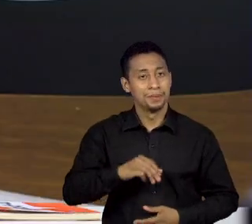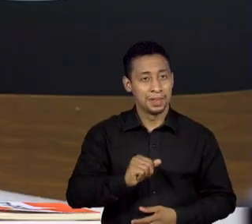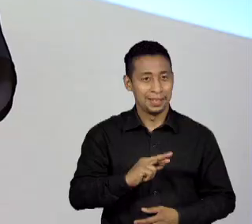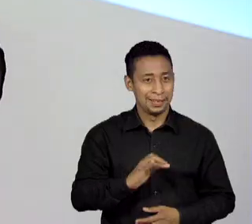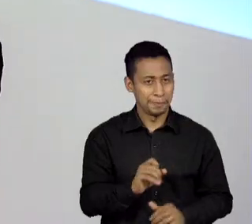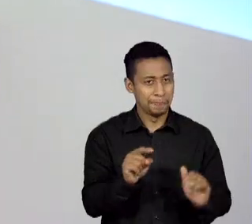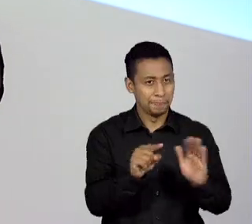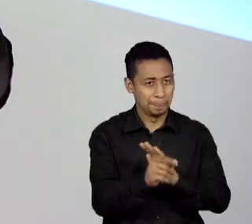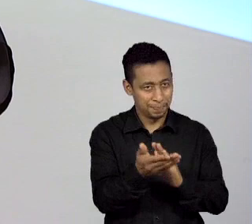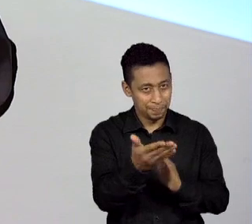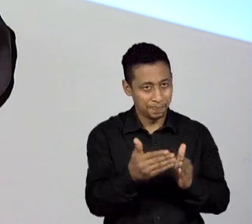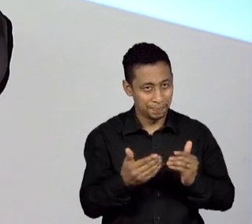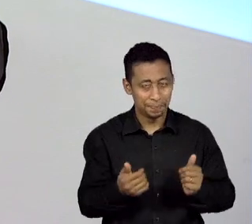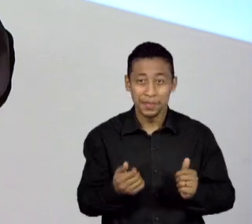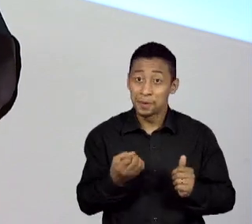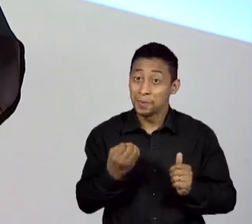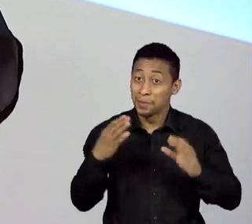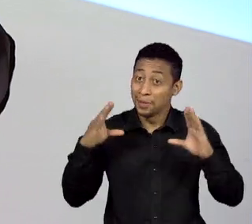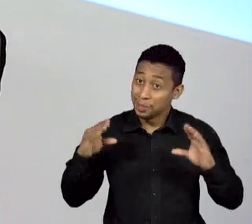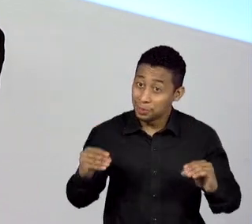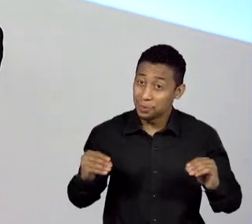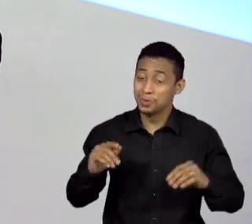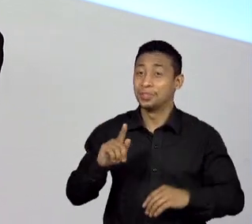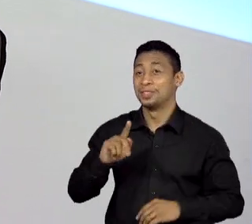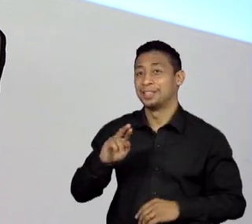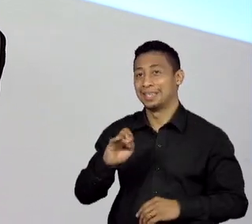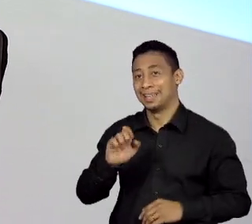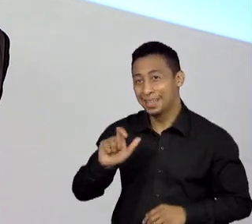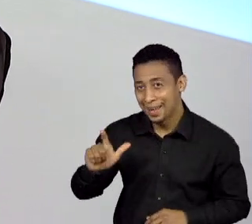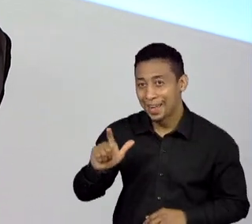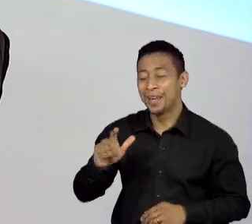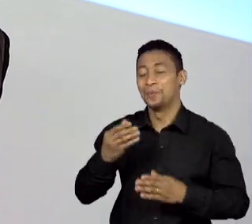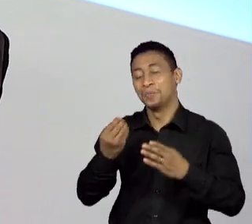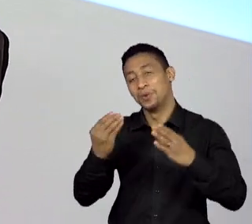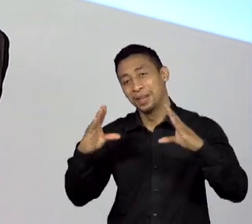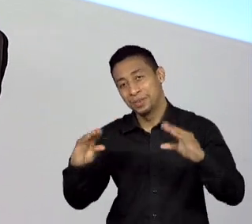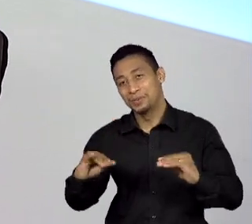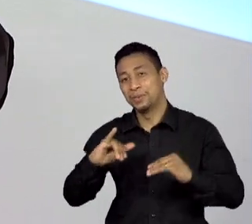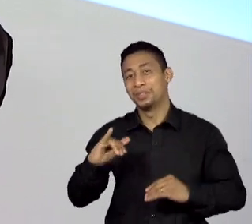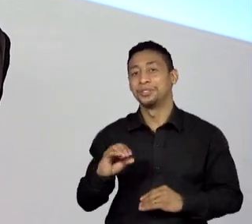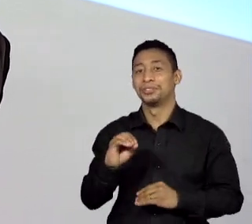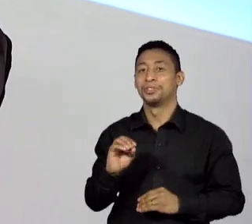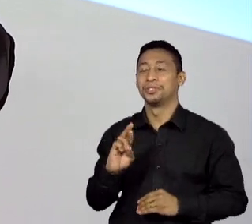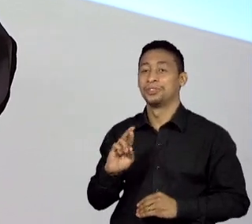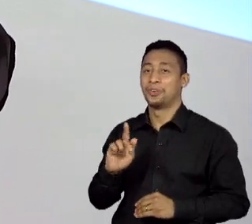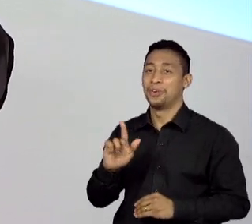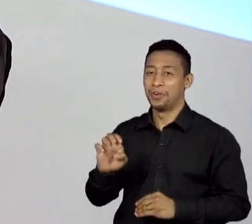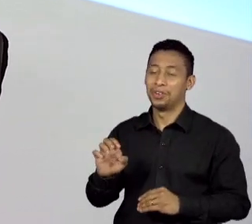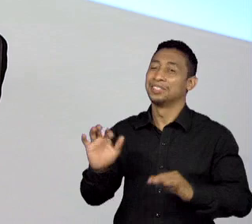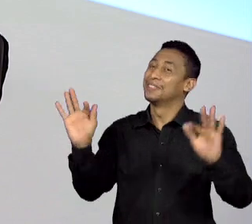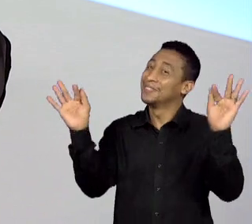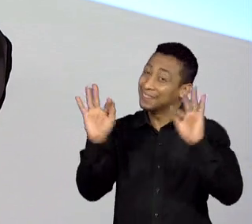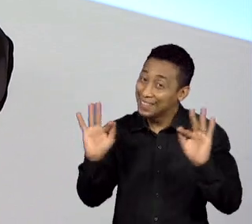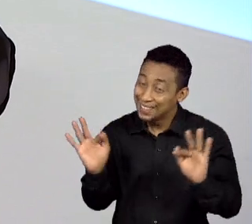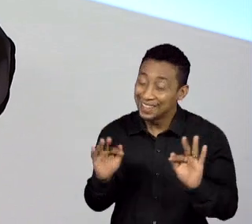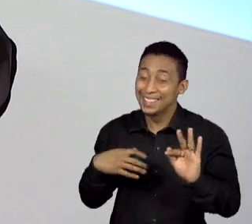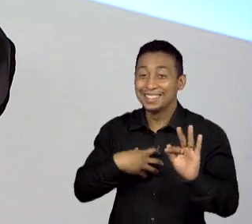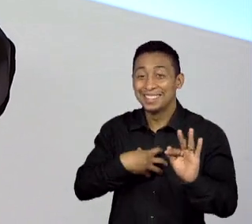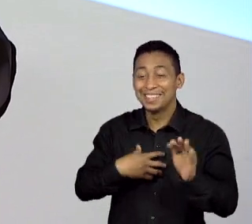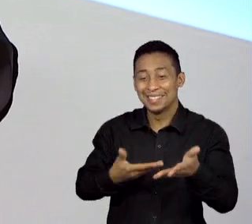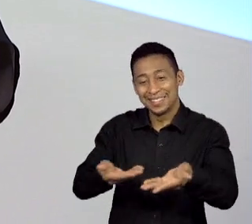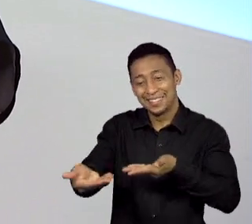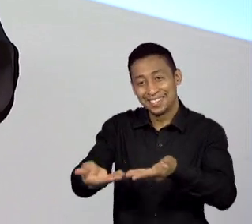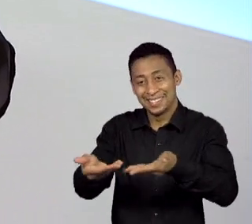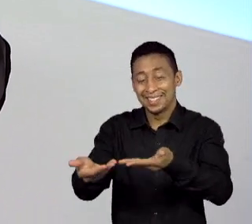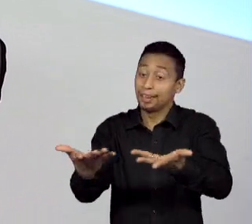favor. Boa noite, Guel. Boa noite, Jorge. Feliz de estar aqui com vocês. Quer dizer, assim, né? Aqui é o